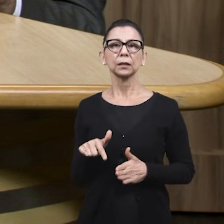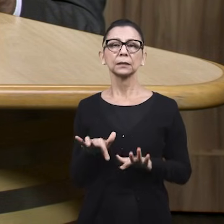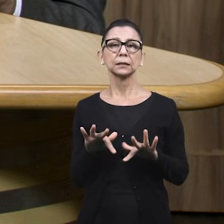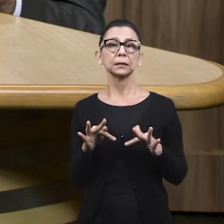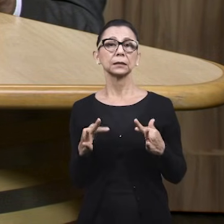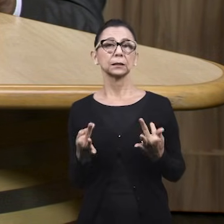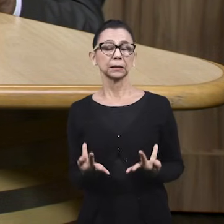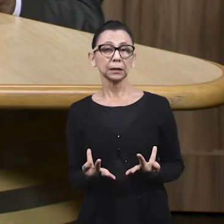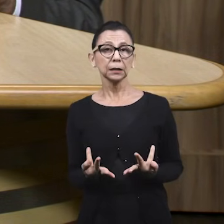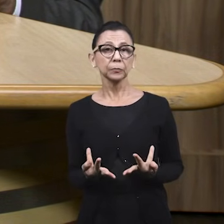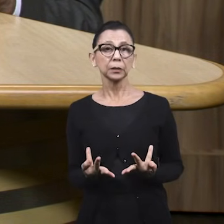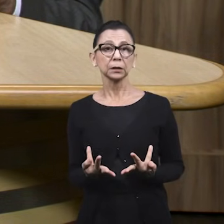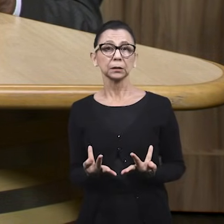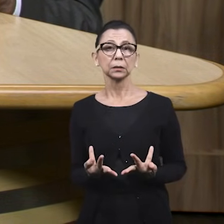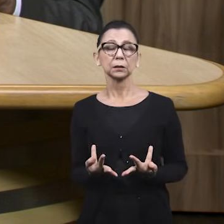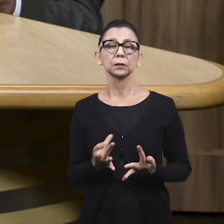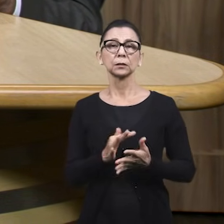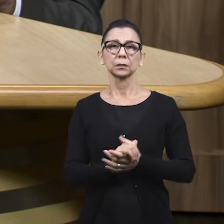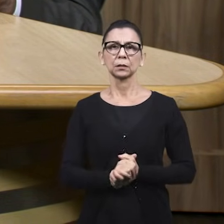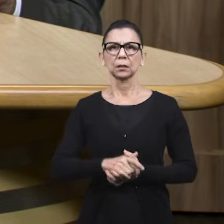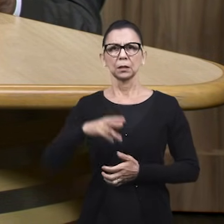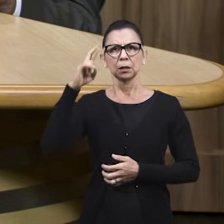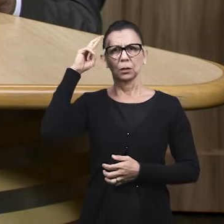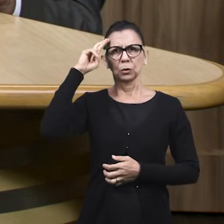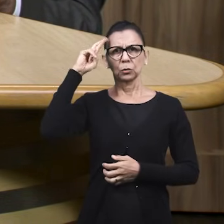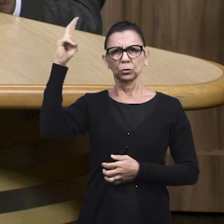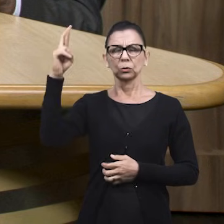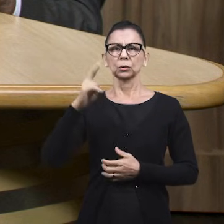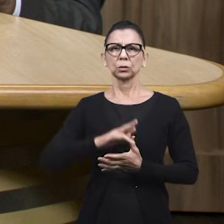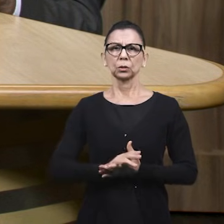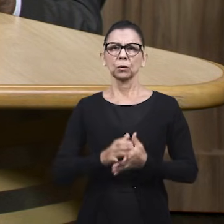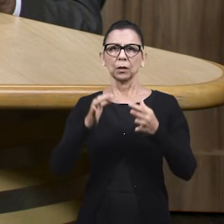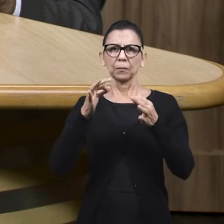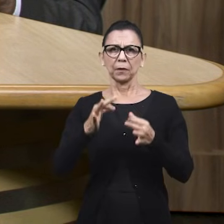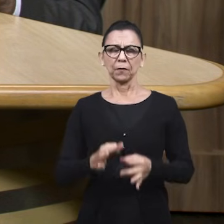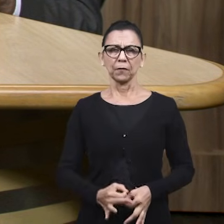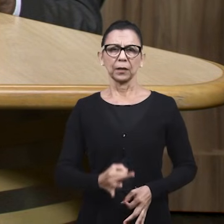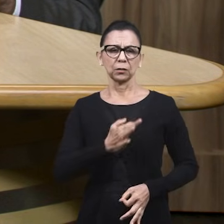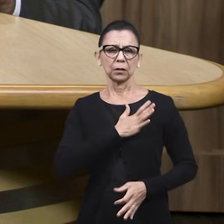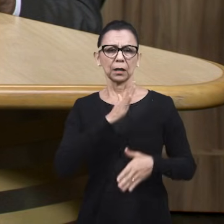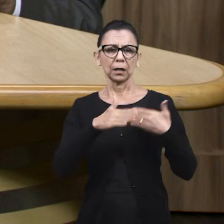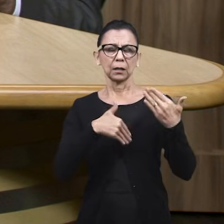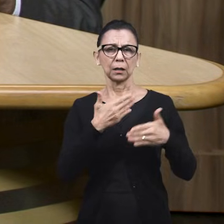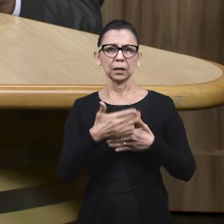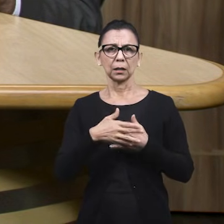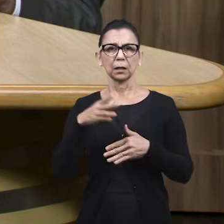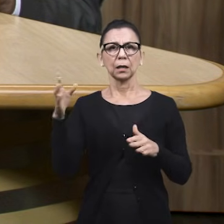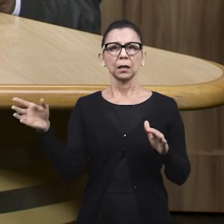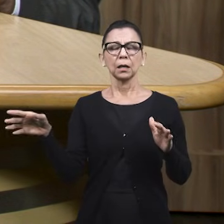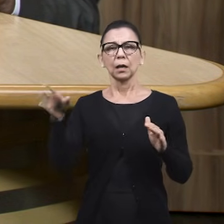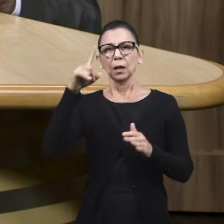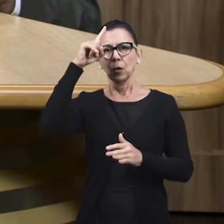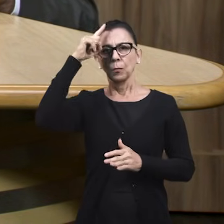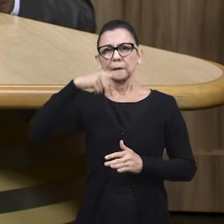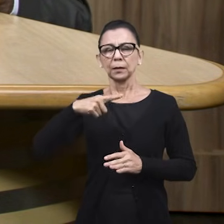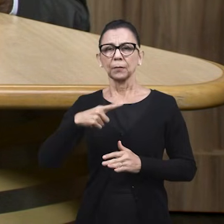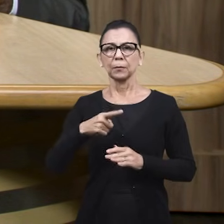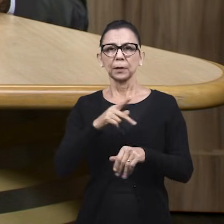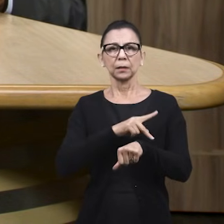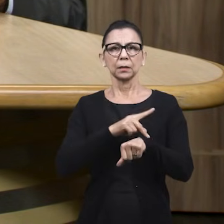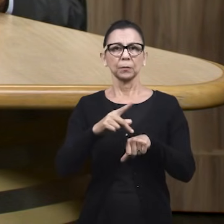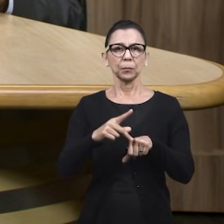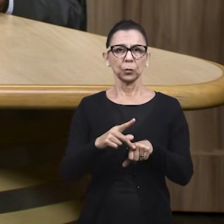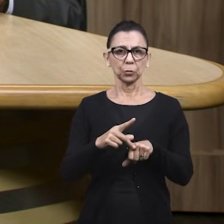aos simples. Os preceitos do Senhor são retos e alegram o coração. O mandamento do Senhor é puro e alumia os